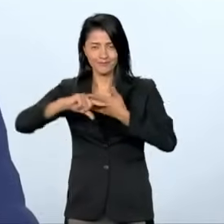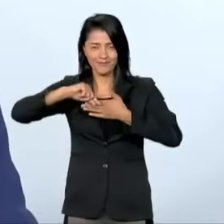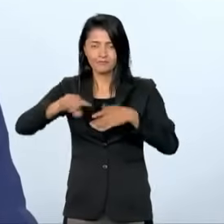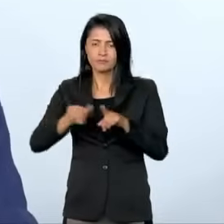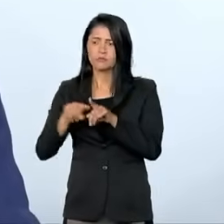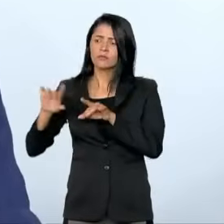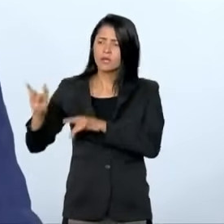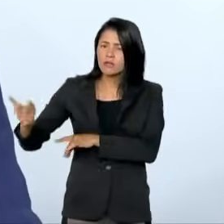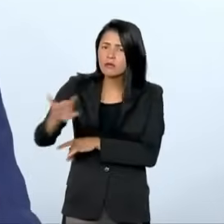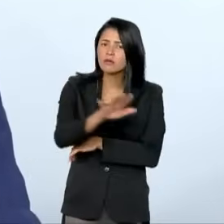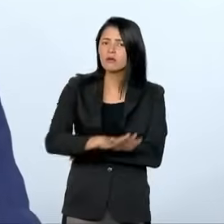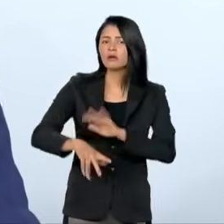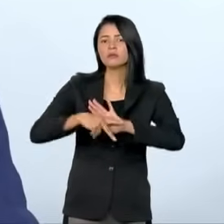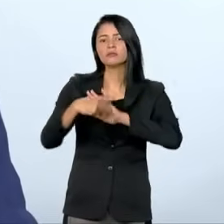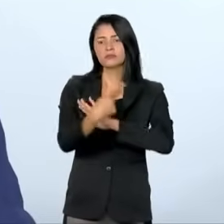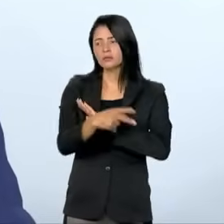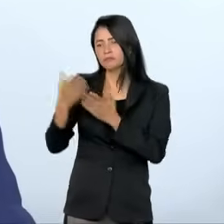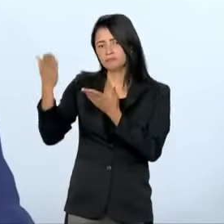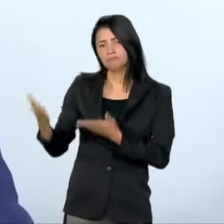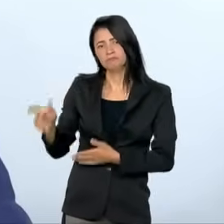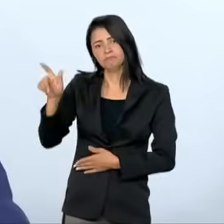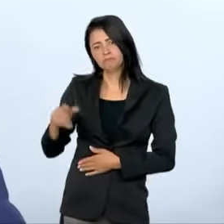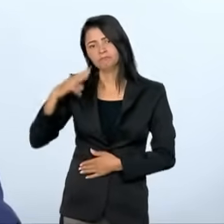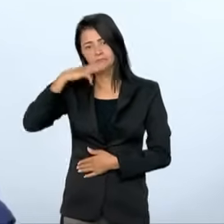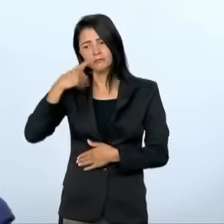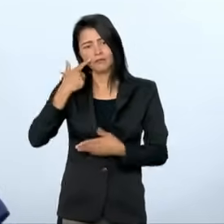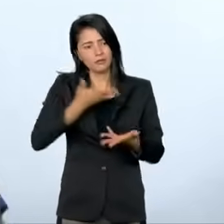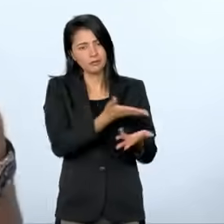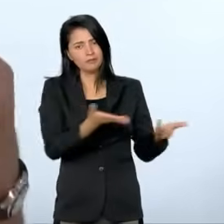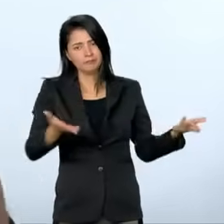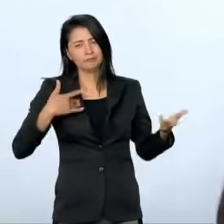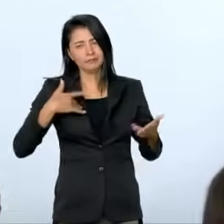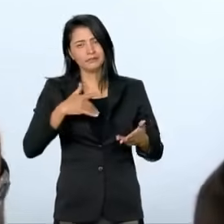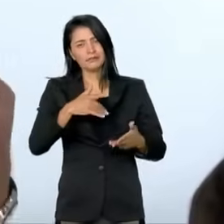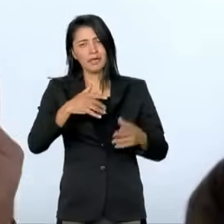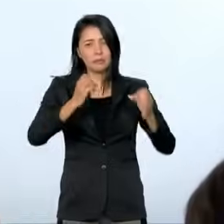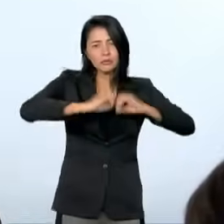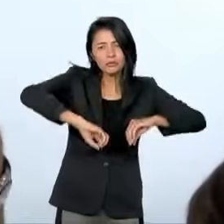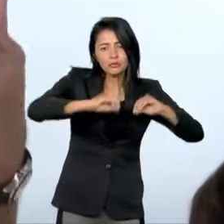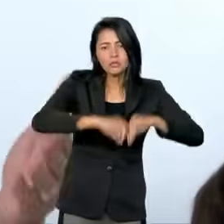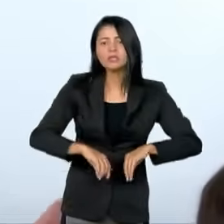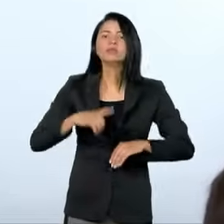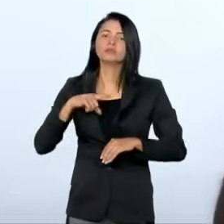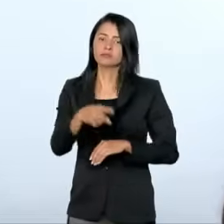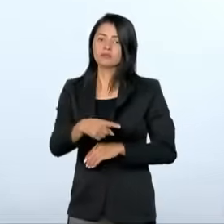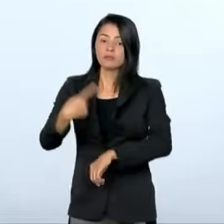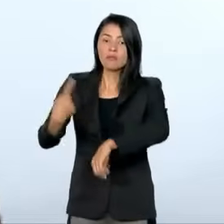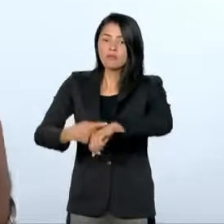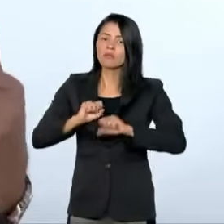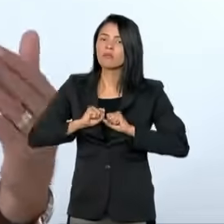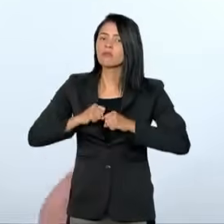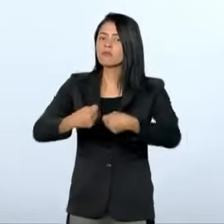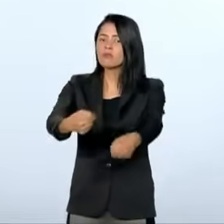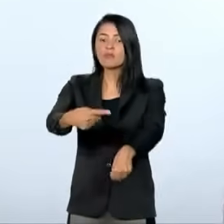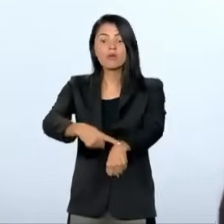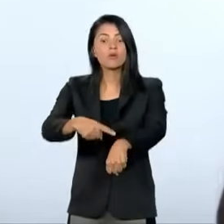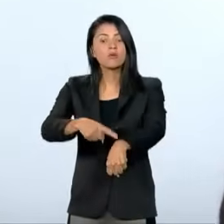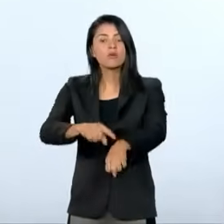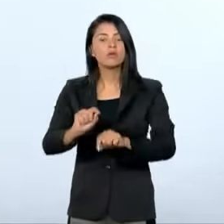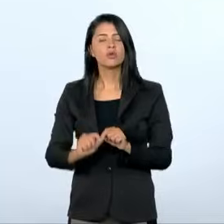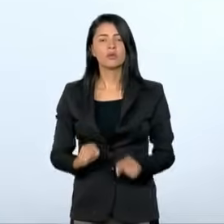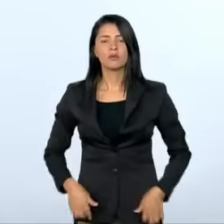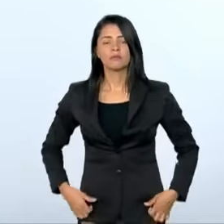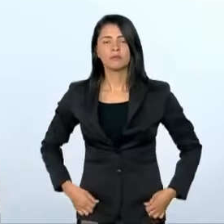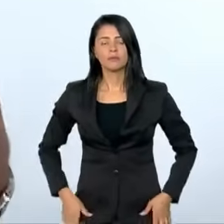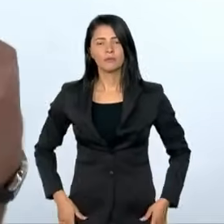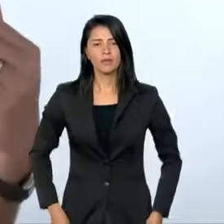com cada área, Pimenta, afetada com essa tragédia, muito mais esforços para o momento imediato, que é o de atender a quem